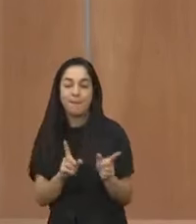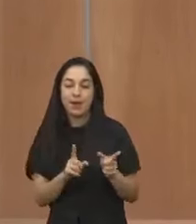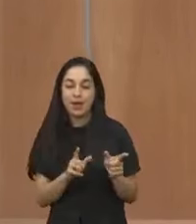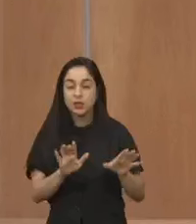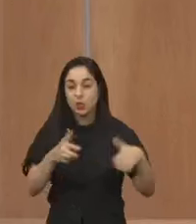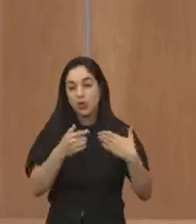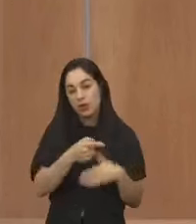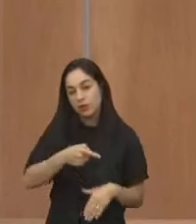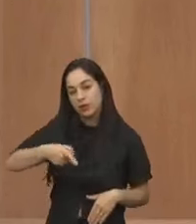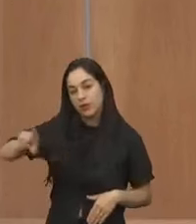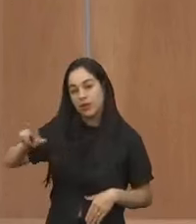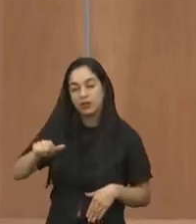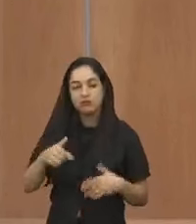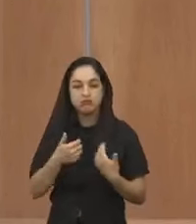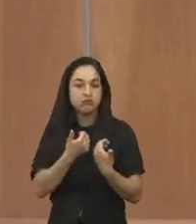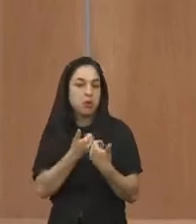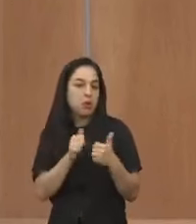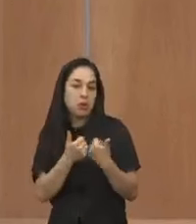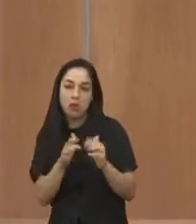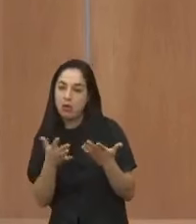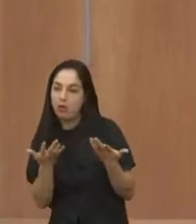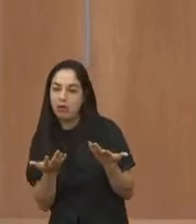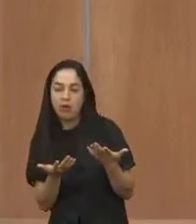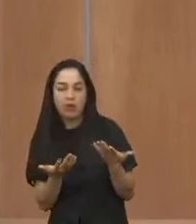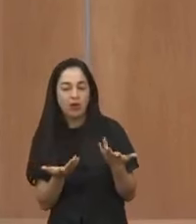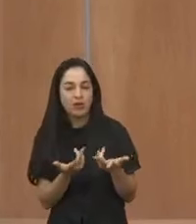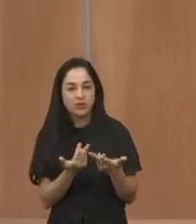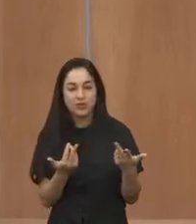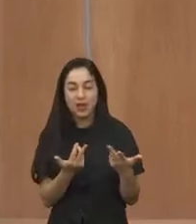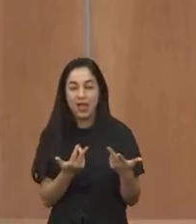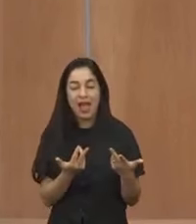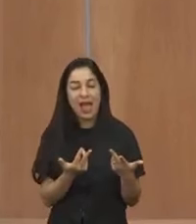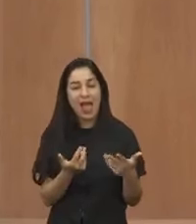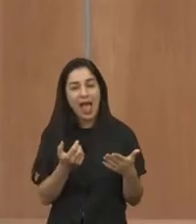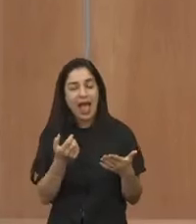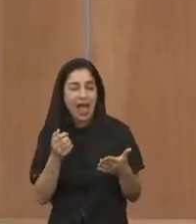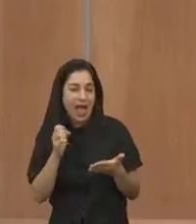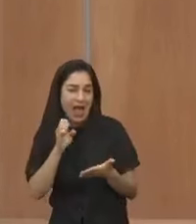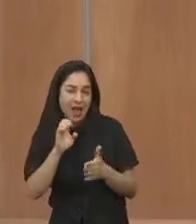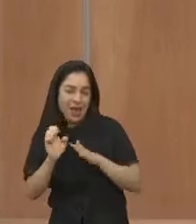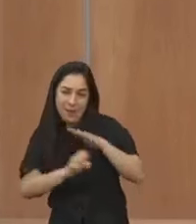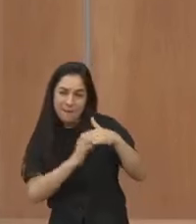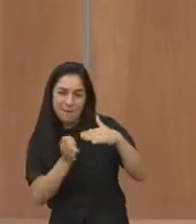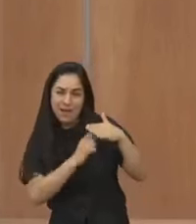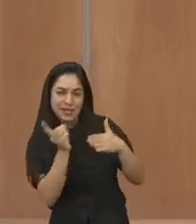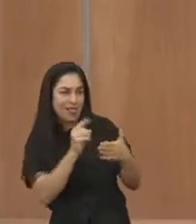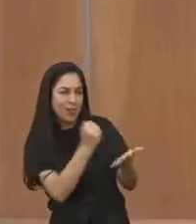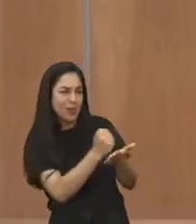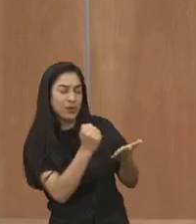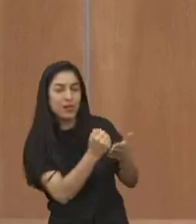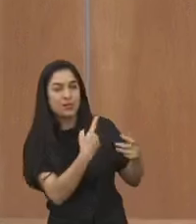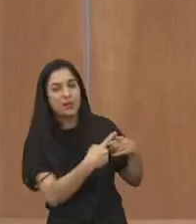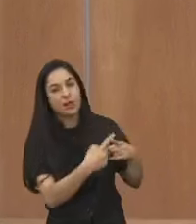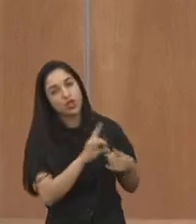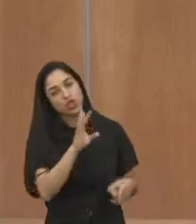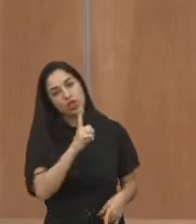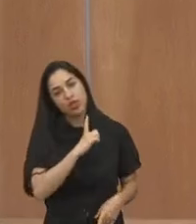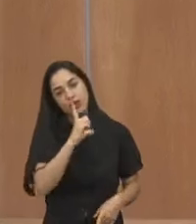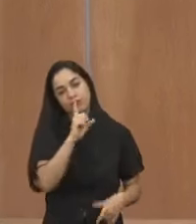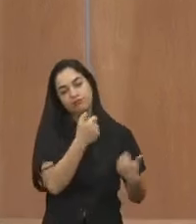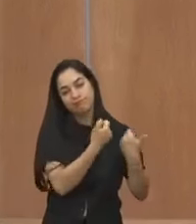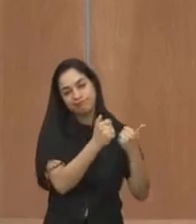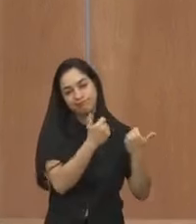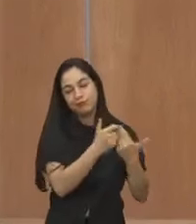emprego, Donizete, a empresa não pega porque só tem um ônibus só. E nós já fizemos uma indicação. Por que